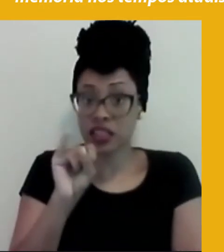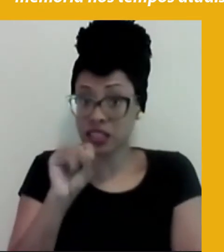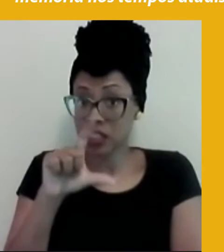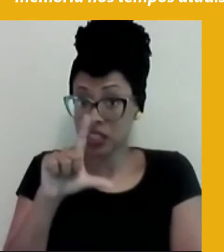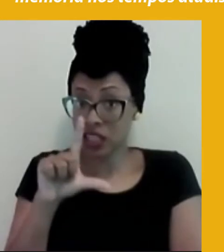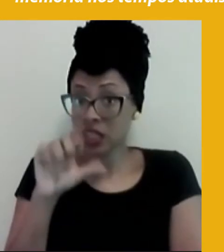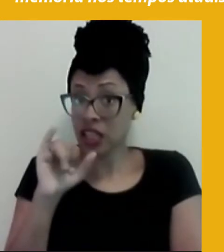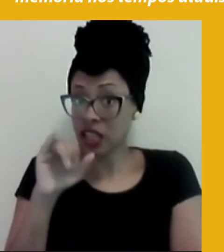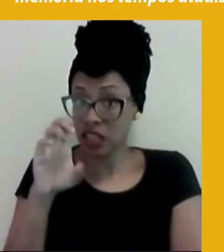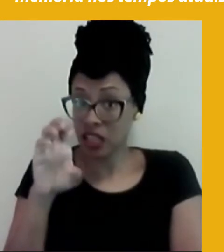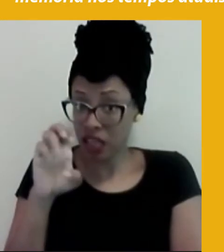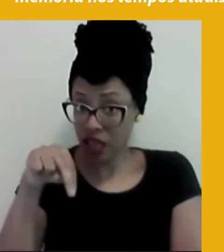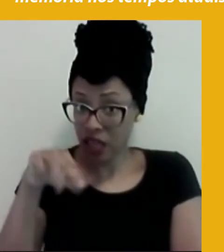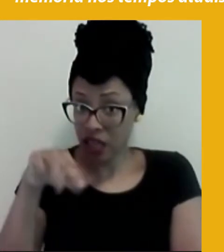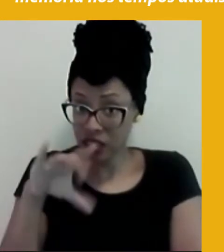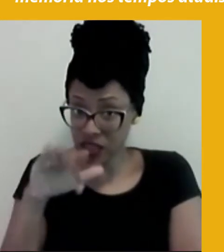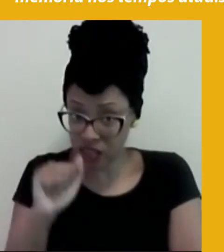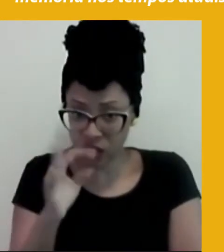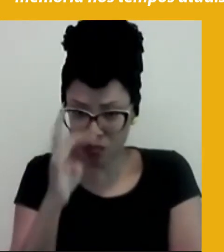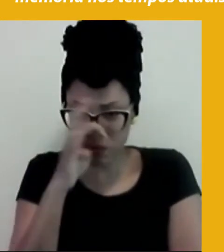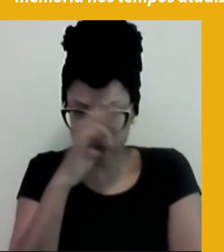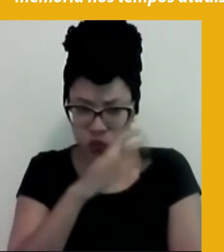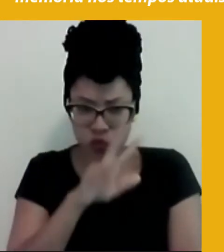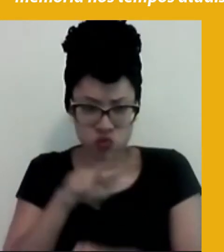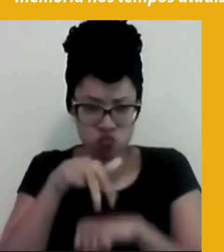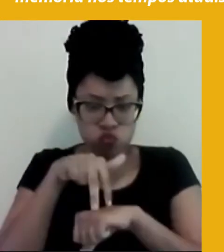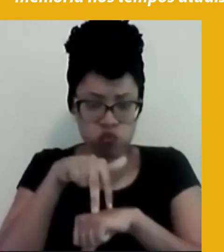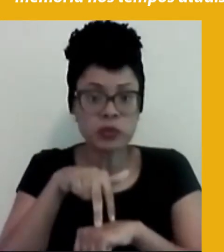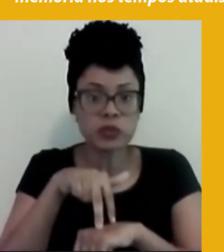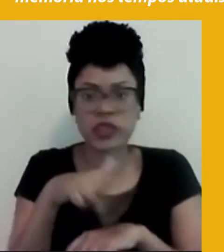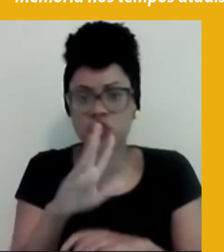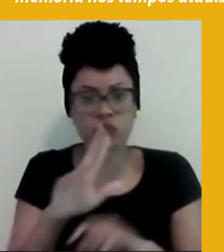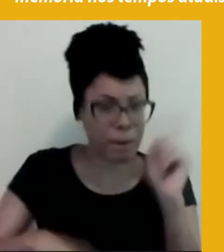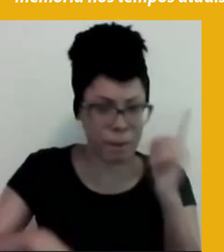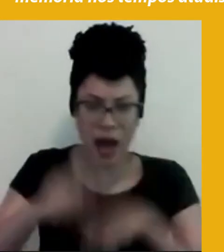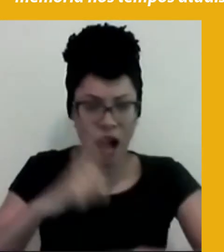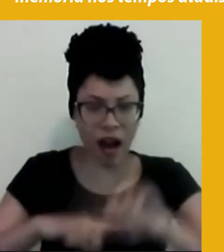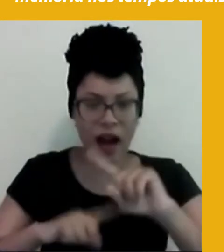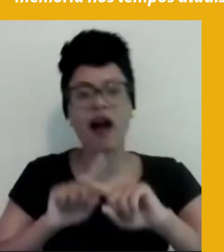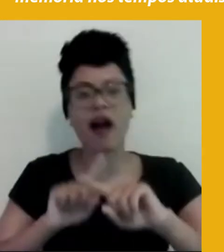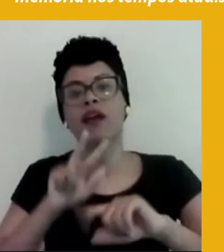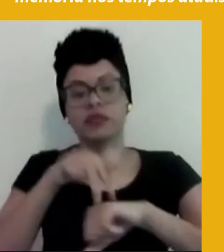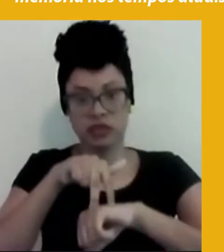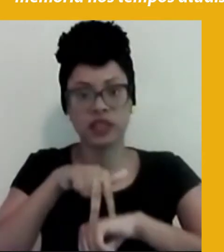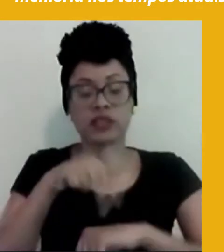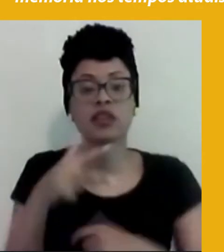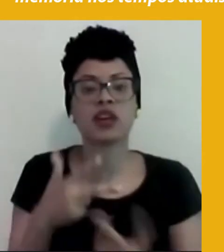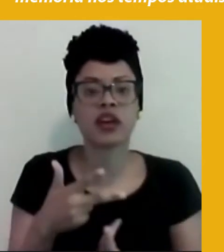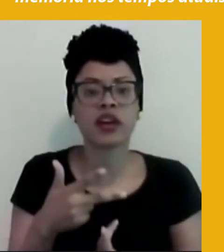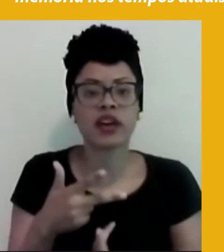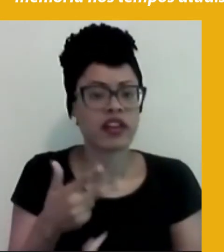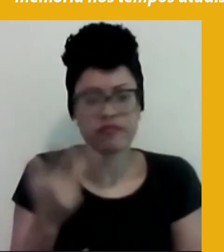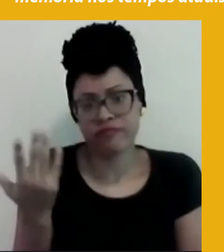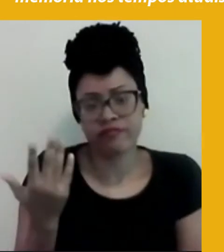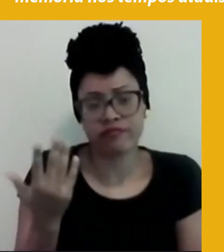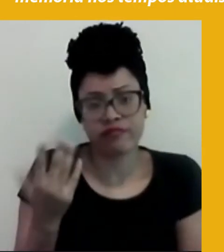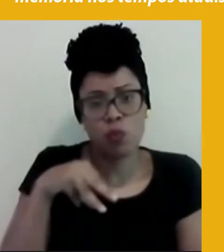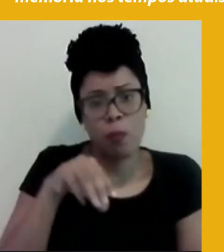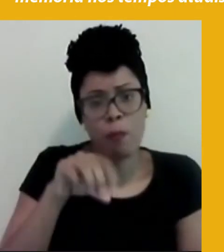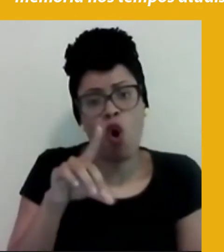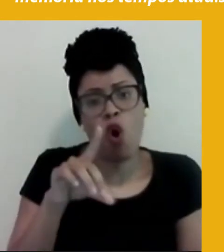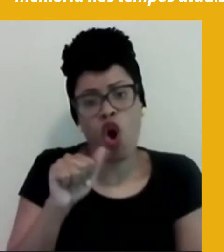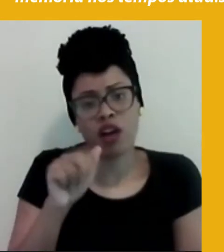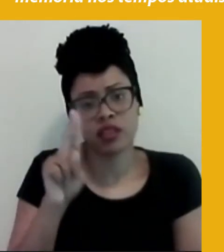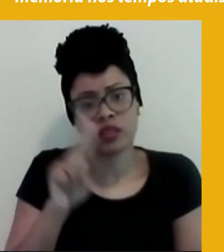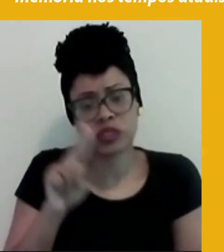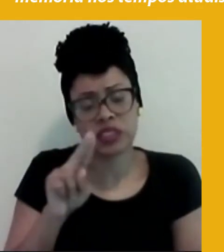continuam resistindo? Como que os museus, por exemplo, serviram durante muitos anos como reprodução das elites, parte deles fazem